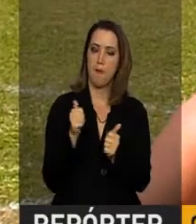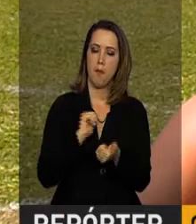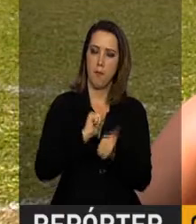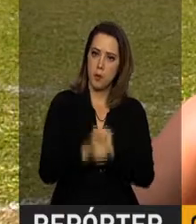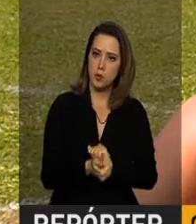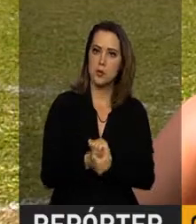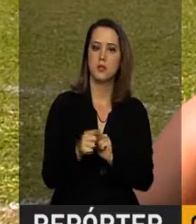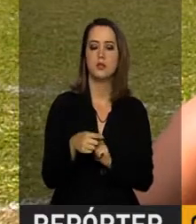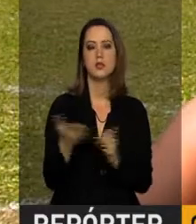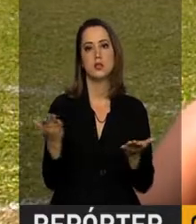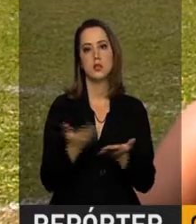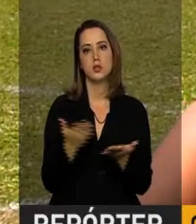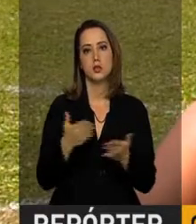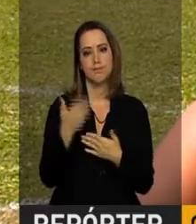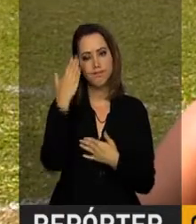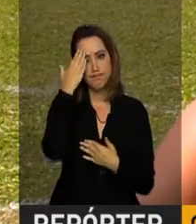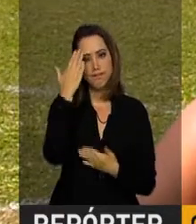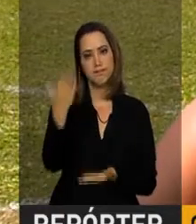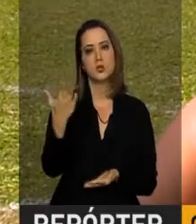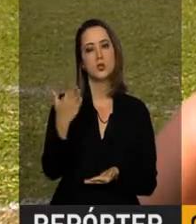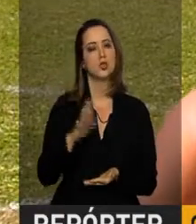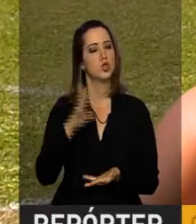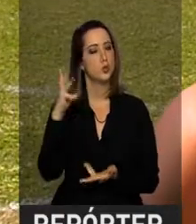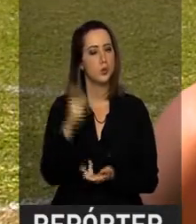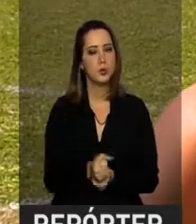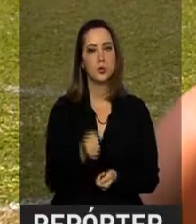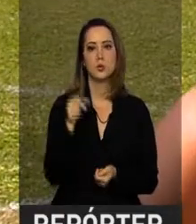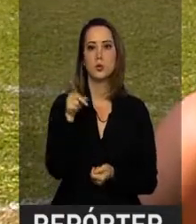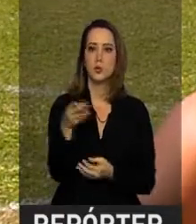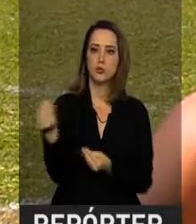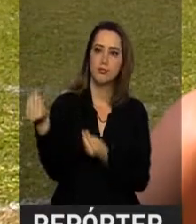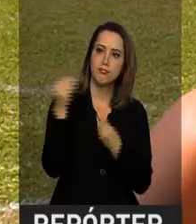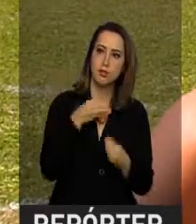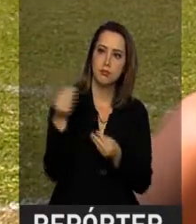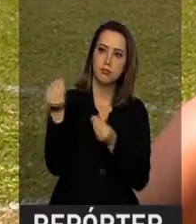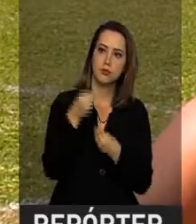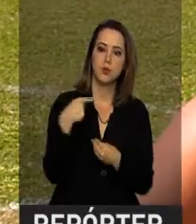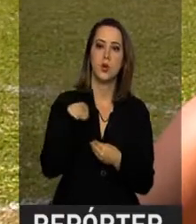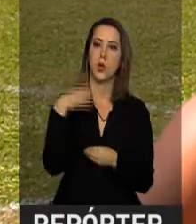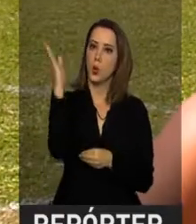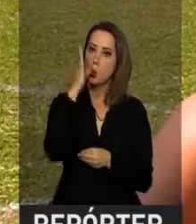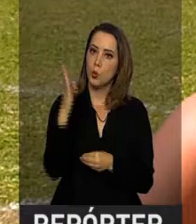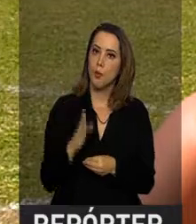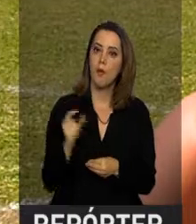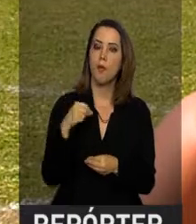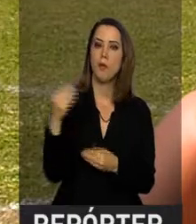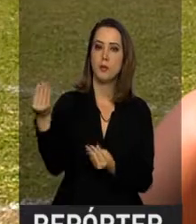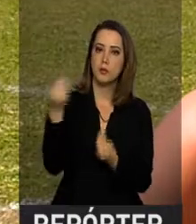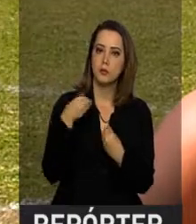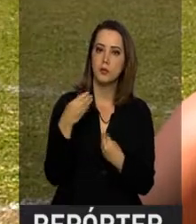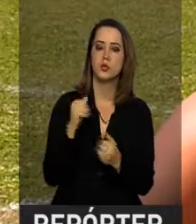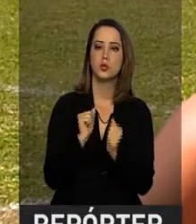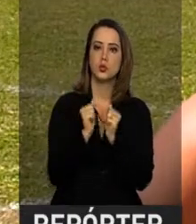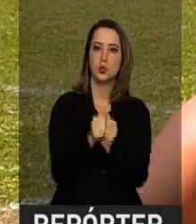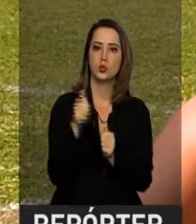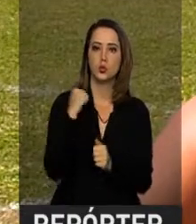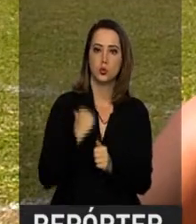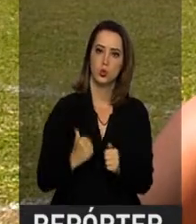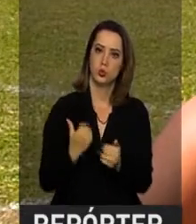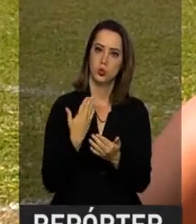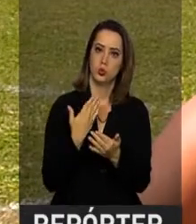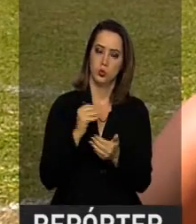então eu tô eu sou grato mesmo por tudo que está esses investimentos do meu país nem junto com os atletas agradeço mesmo de coração